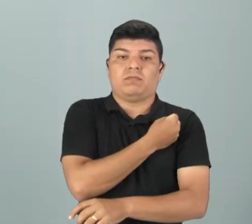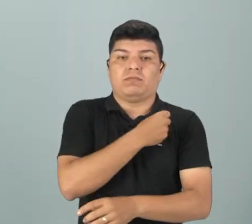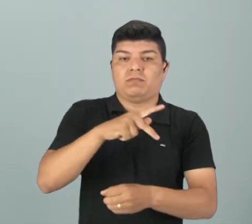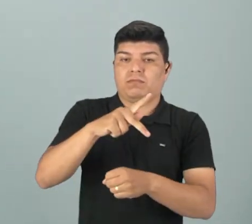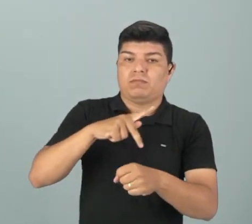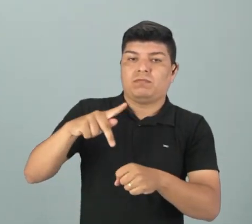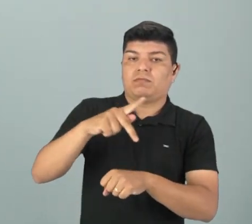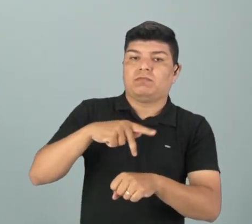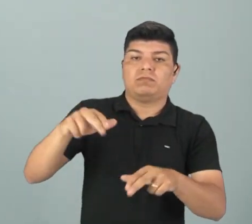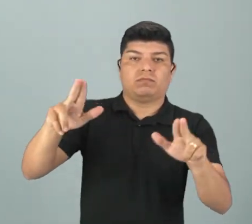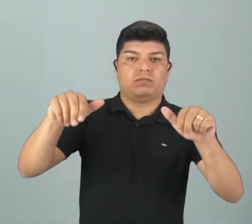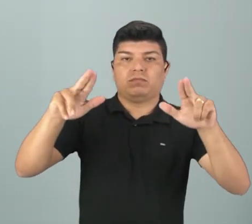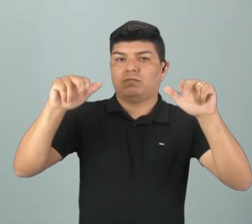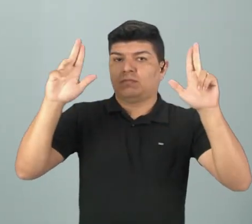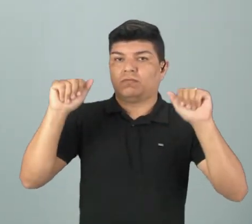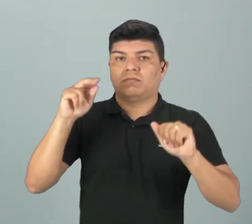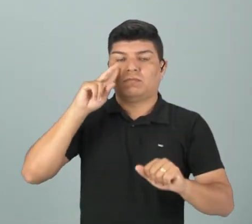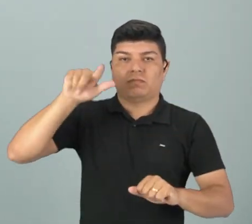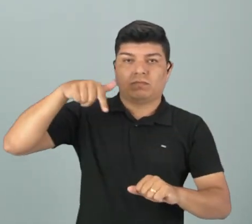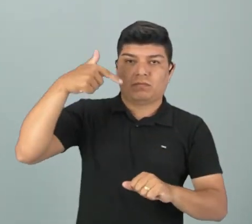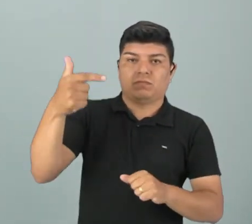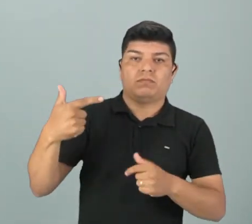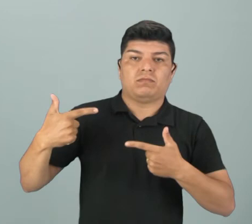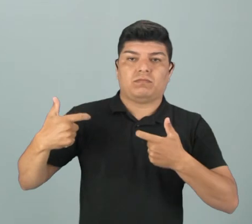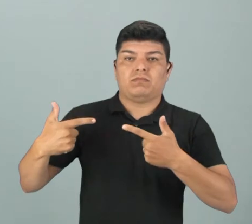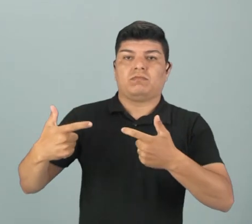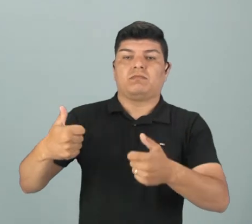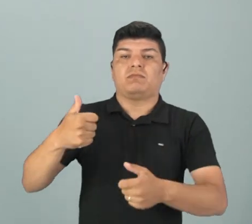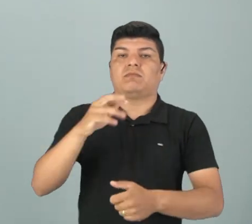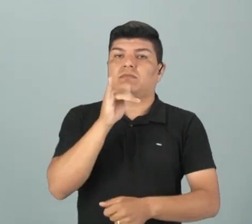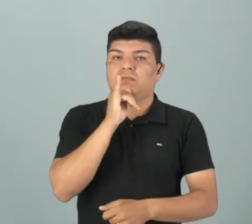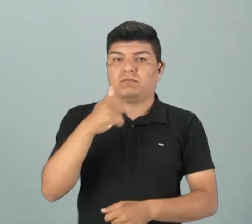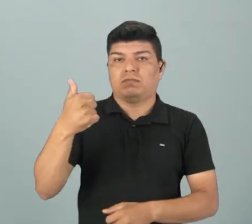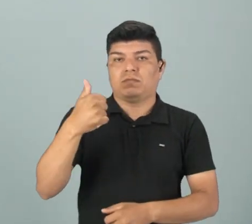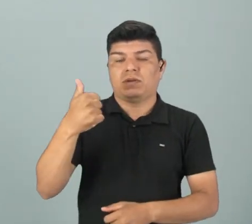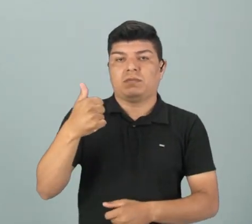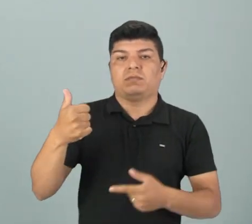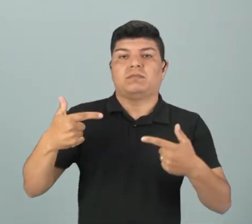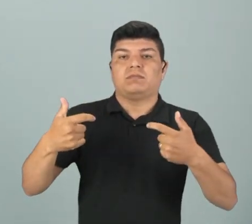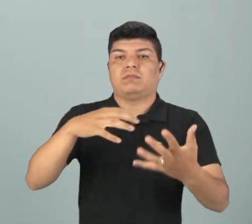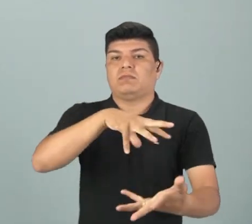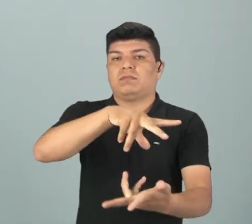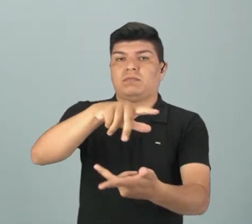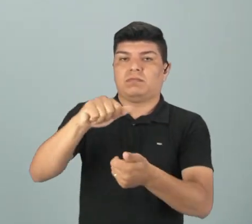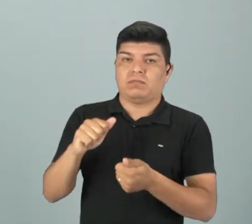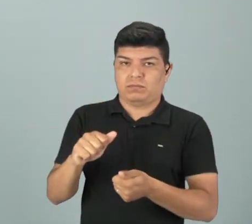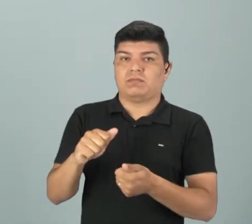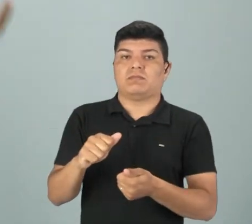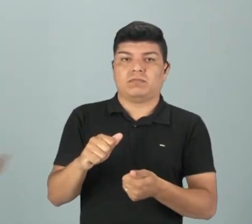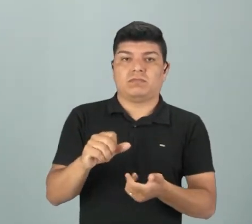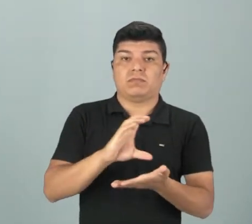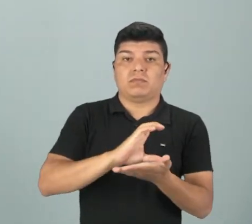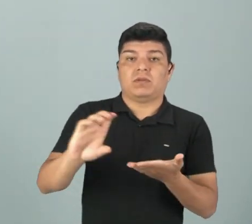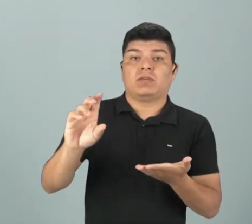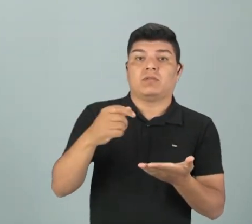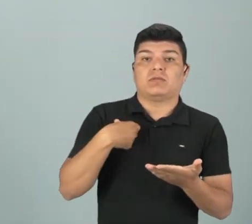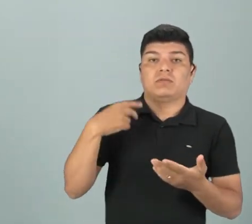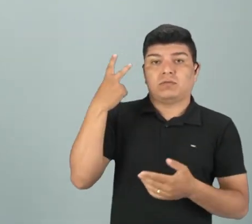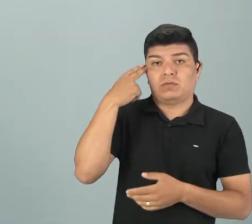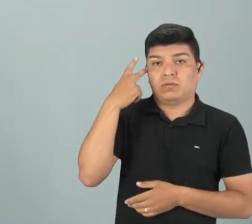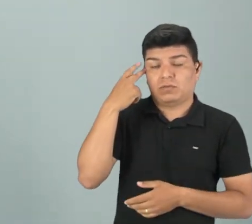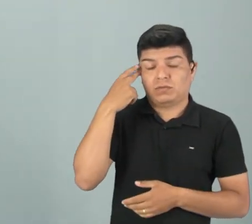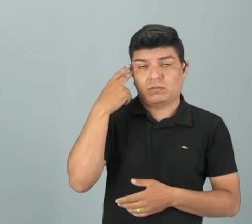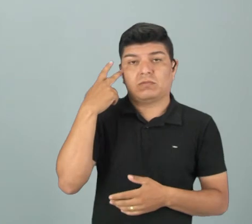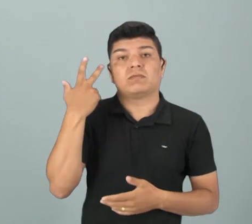nunca tinha se visto em outra guerra, como a exemplo da Primeira Guerra Mundial. A gente vai ter um uso de recursos naturais